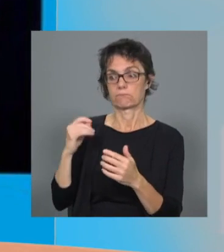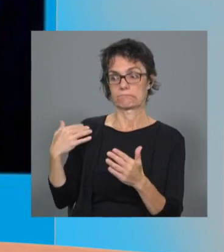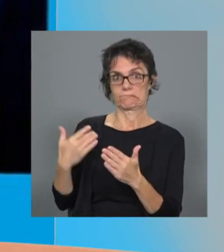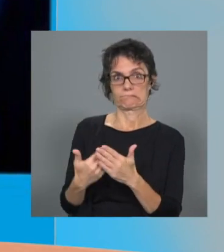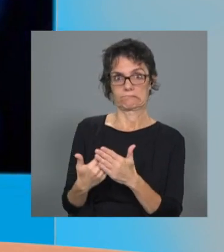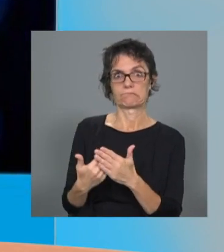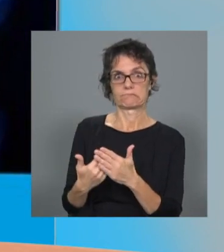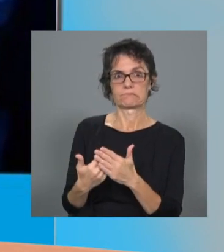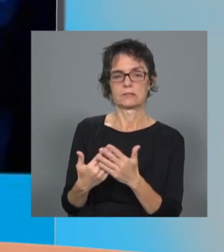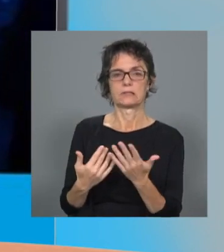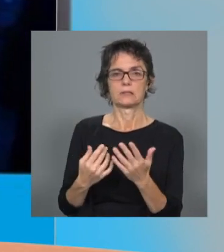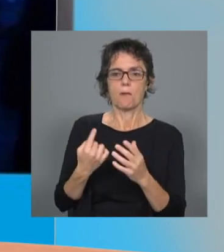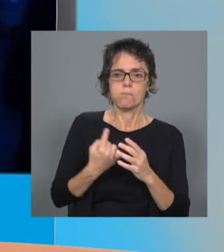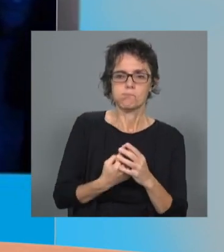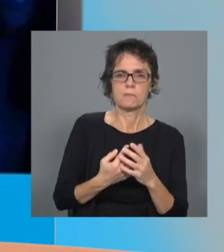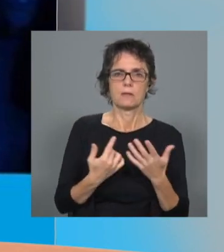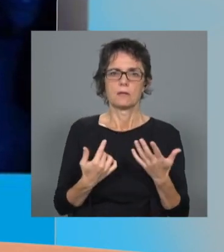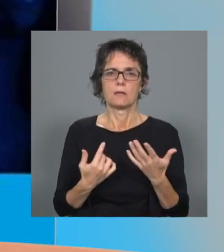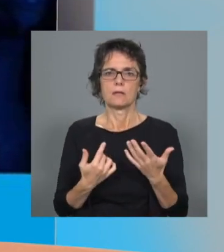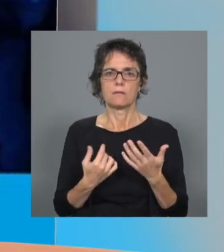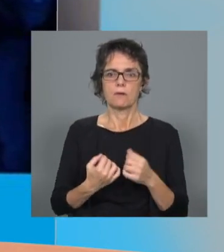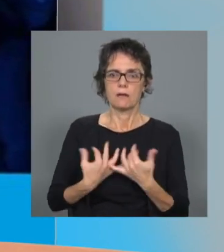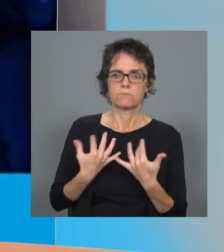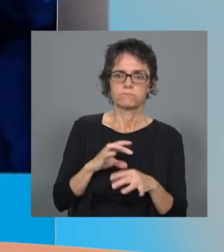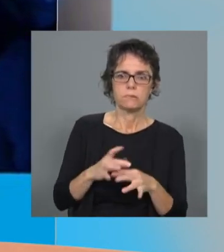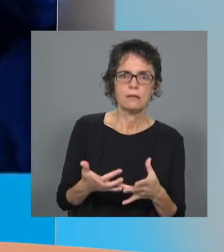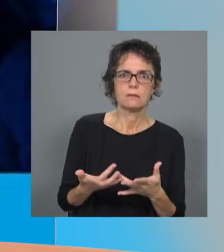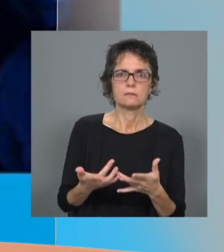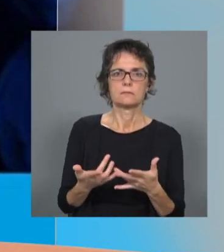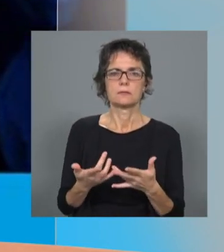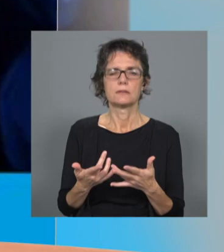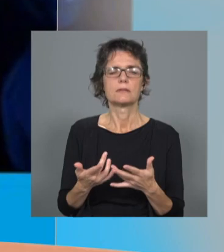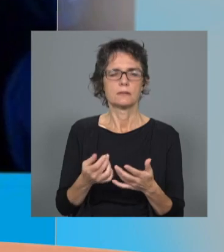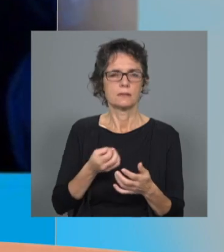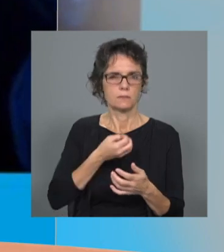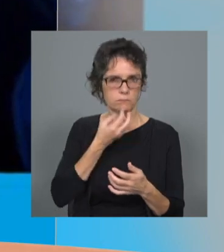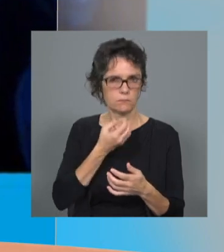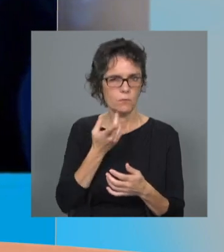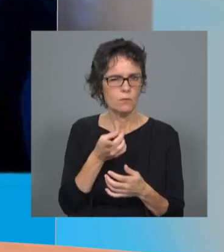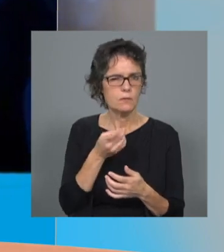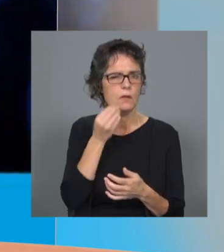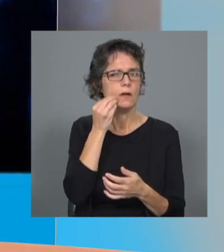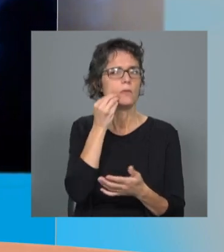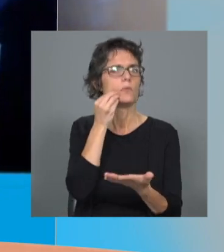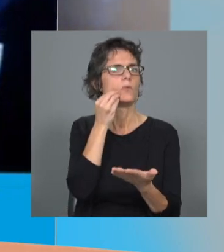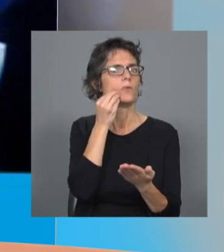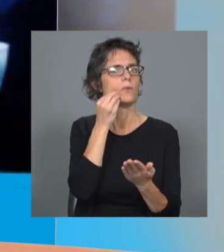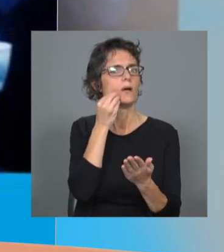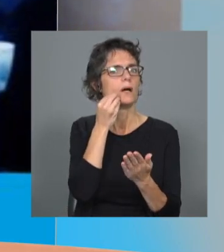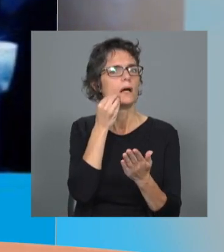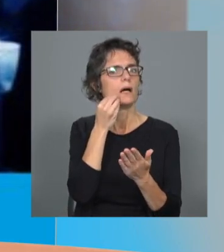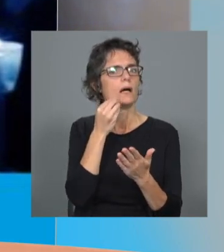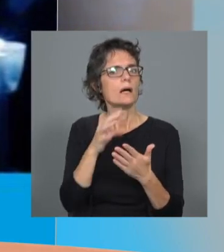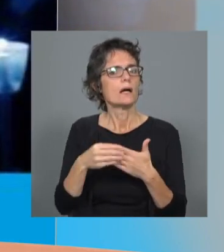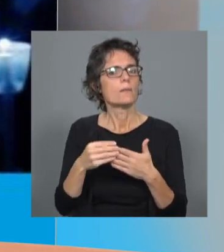que provocou, dos confinamentos, é fácil contar em poucas palavras, em poucas páginas,